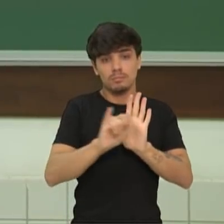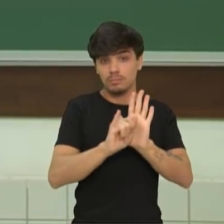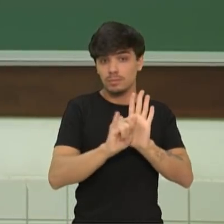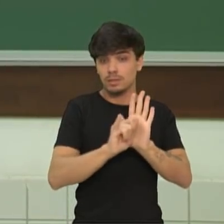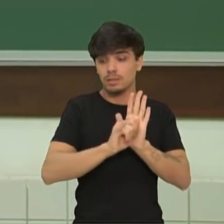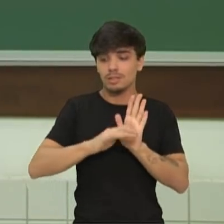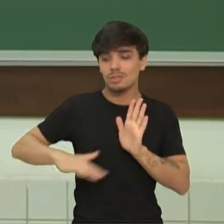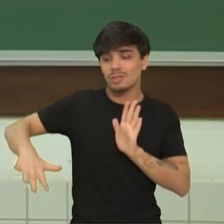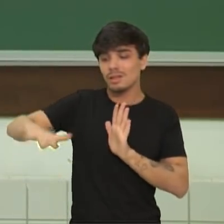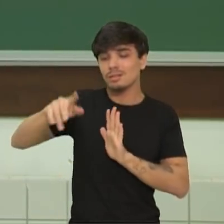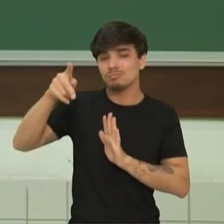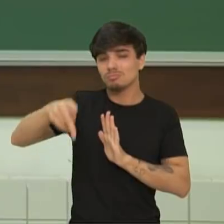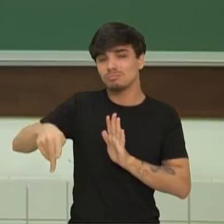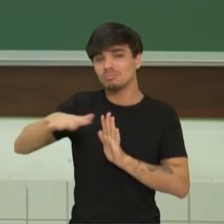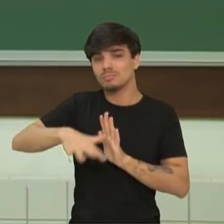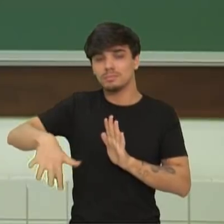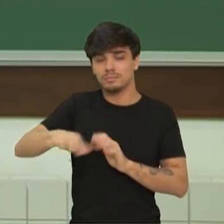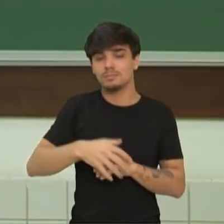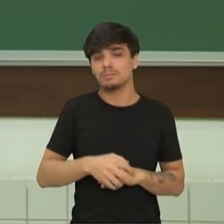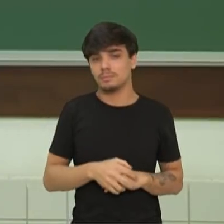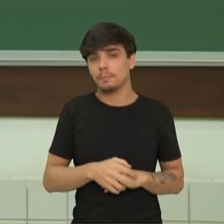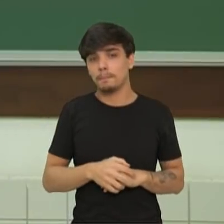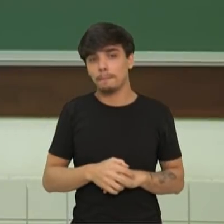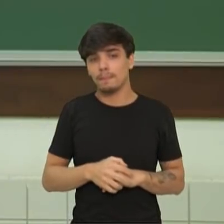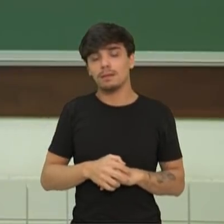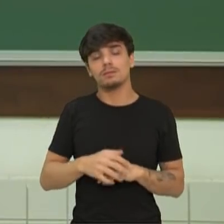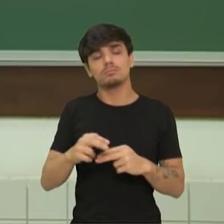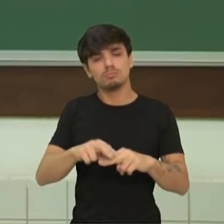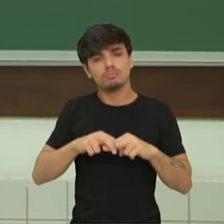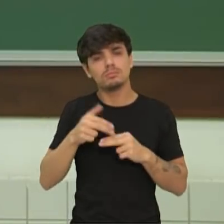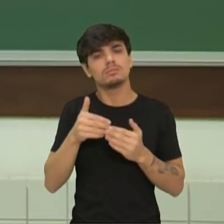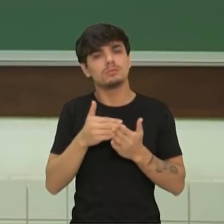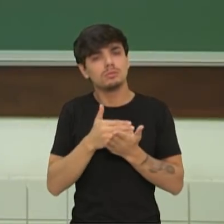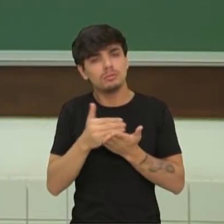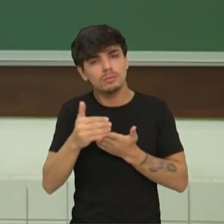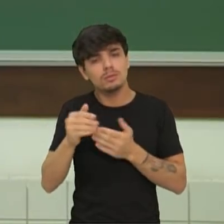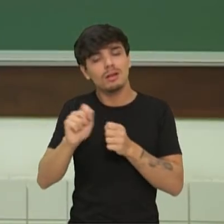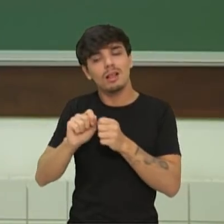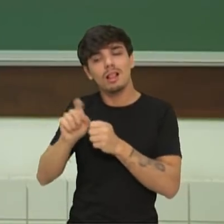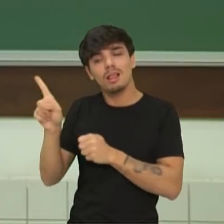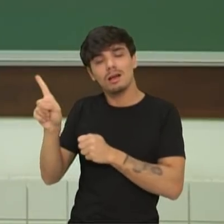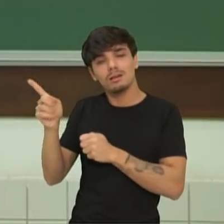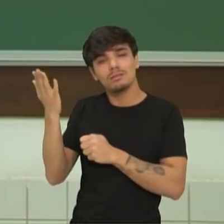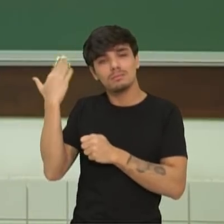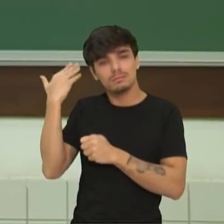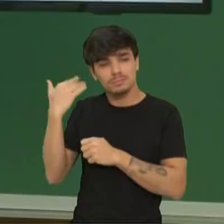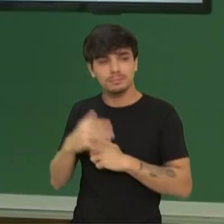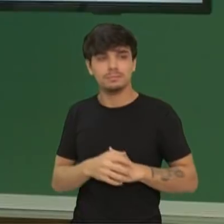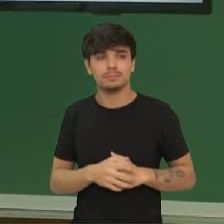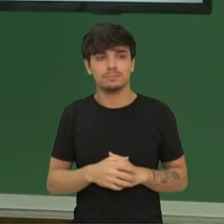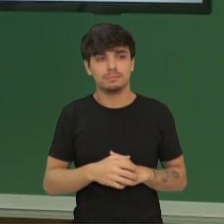a identidade de uma nação. Foi isso que começou a ser feito lá na nossa idade moderna.